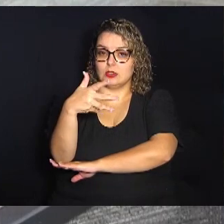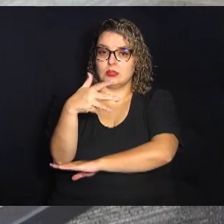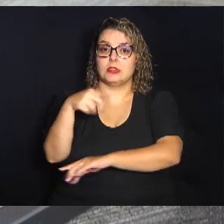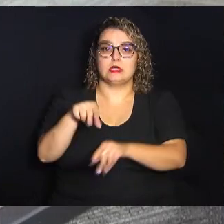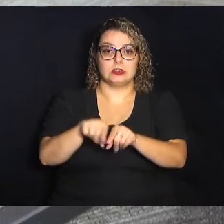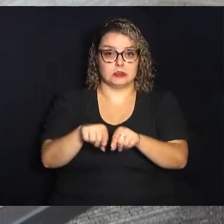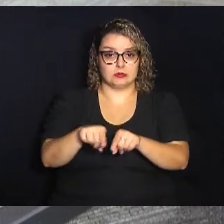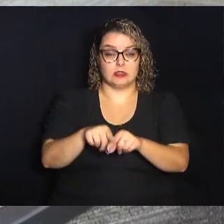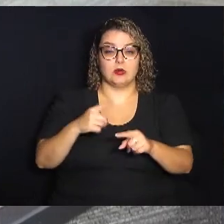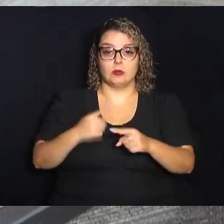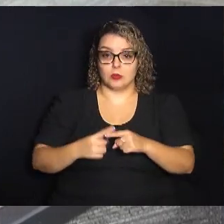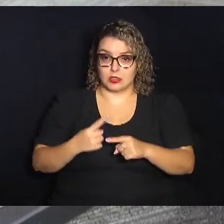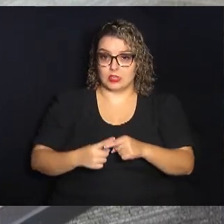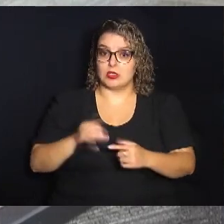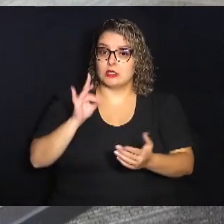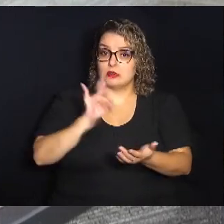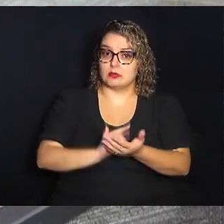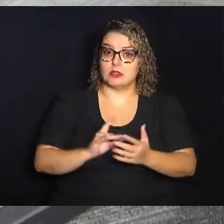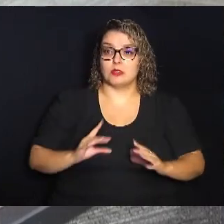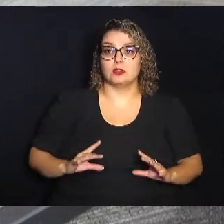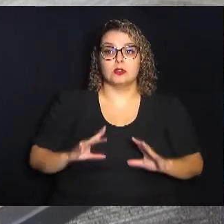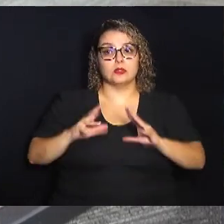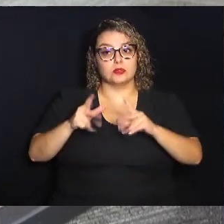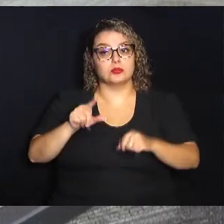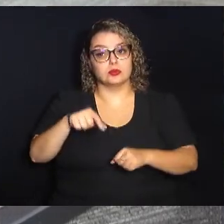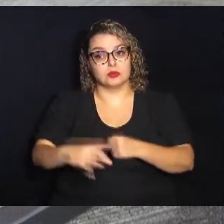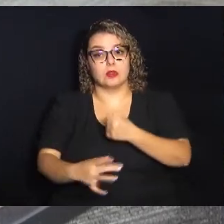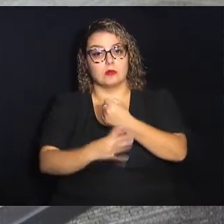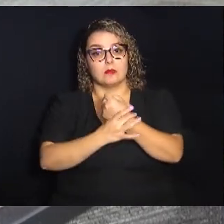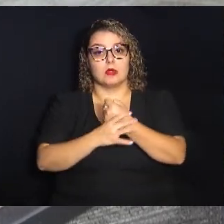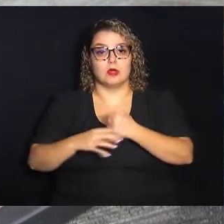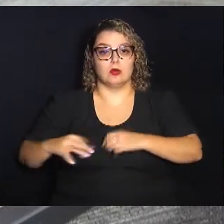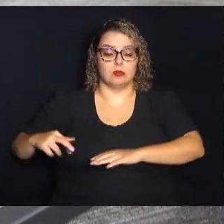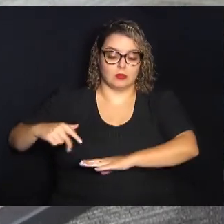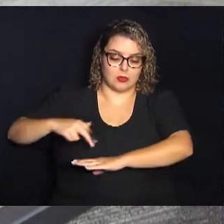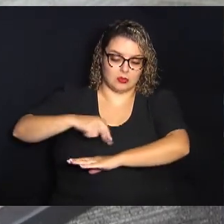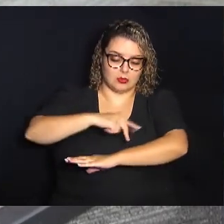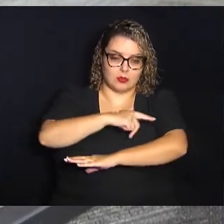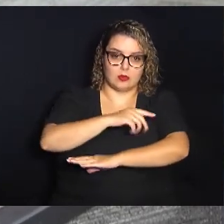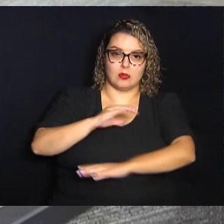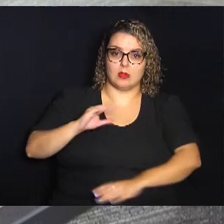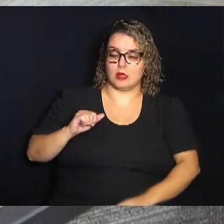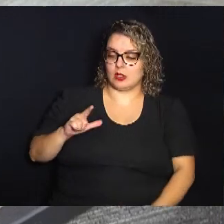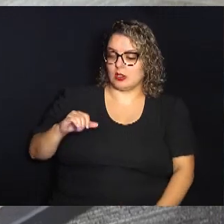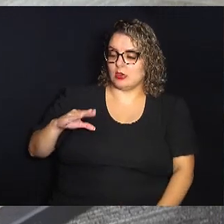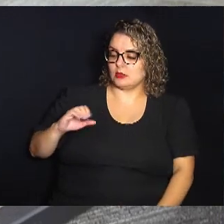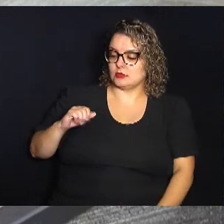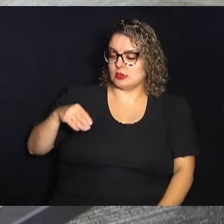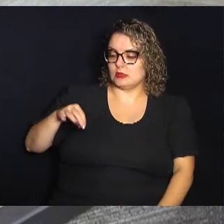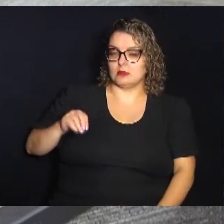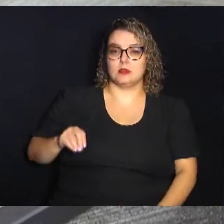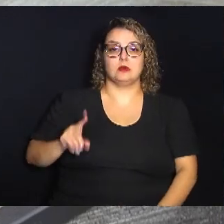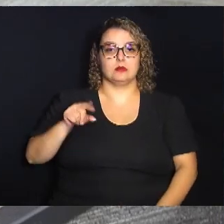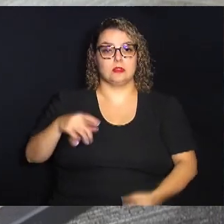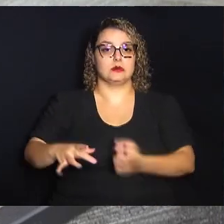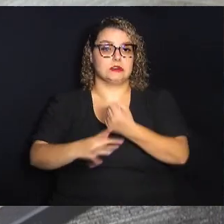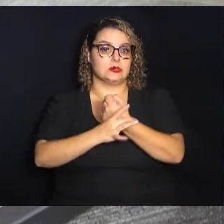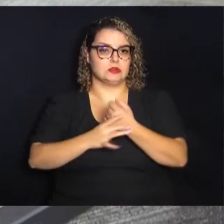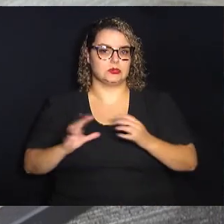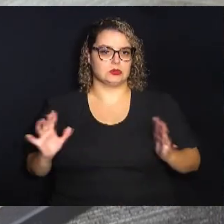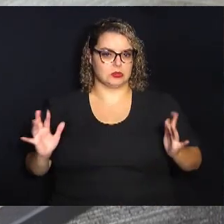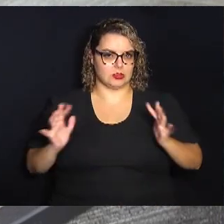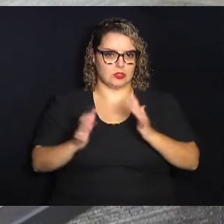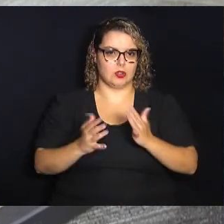velocidade, né? Porque, na verdade, tudo é uma questão de segurança. O calçamento lateral é para a segurança dos